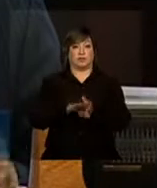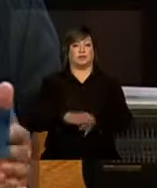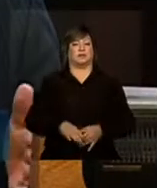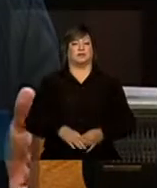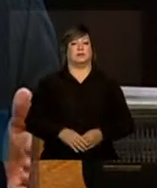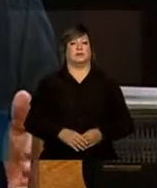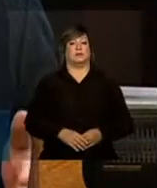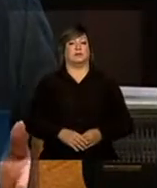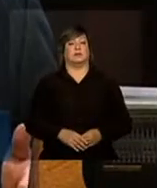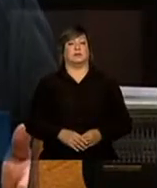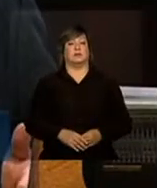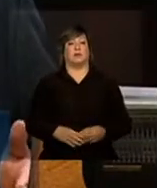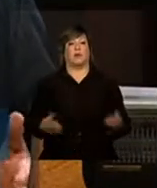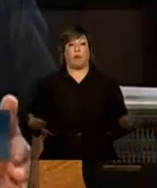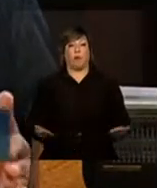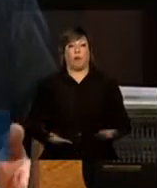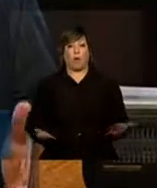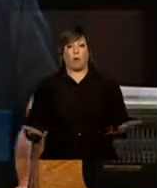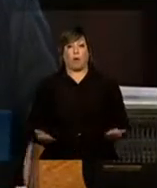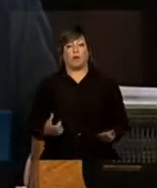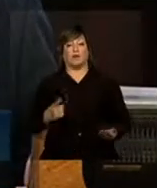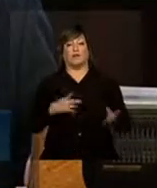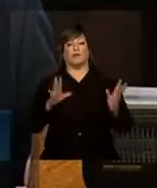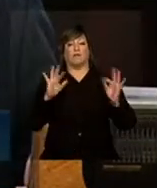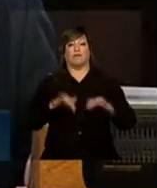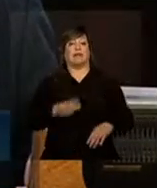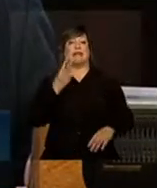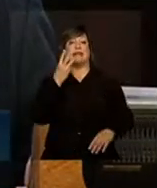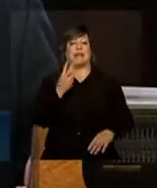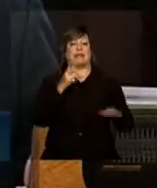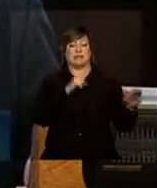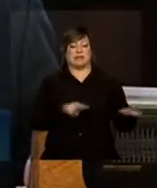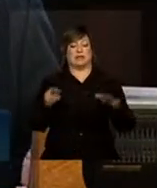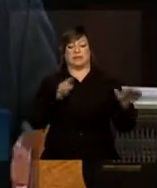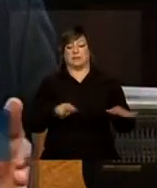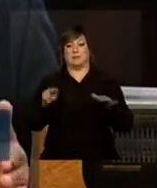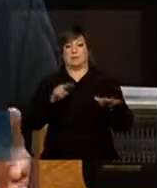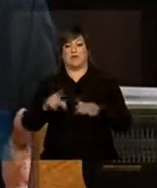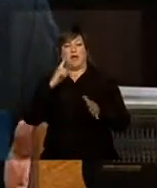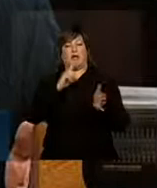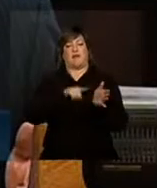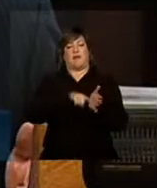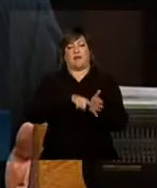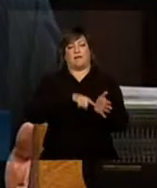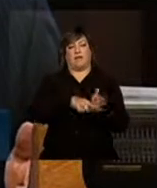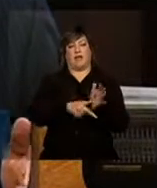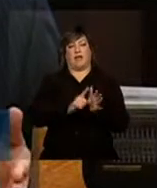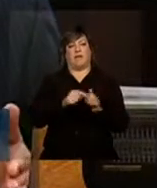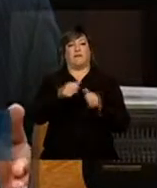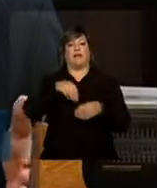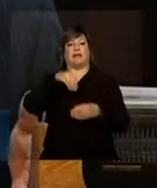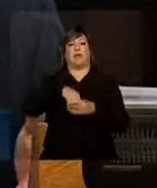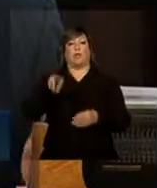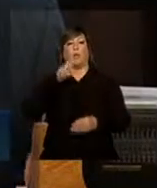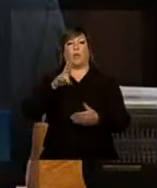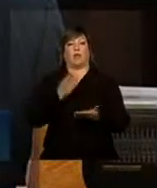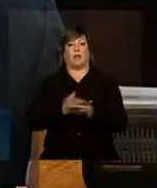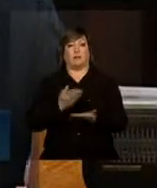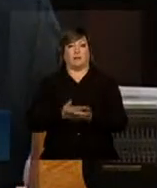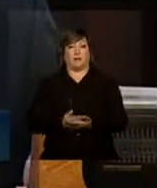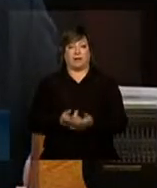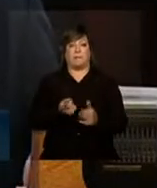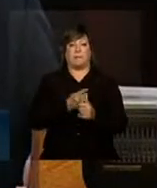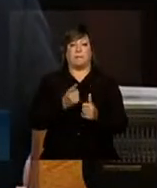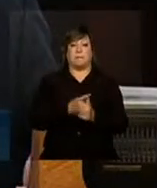países, hoje encerra 3 semanas de avaliação que ficaram nas universidades, né? A primeira etapa da